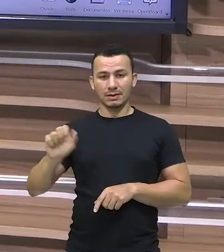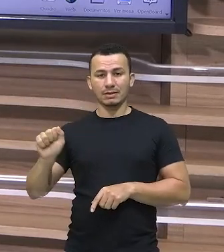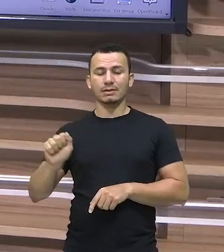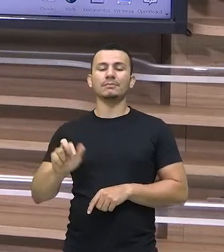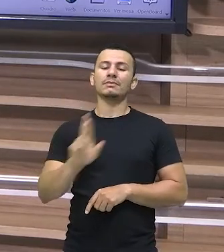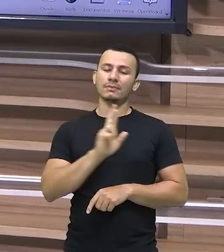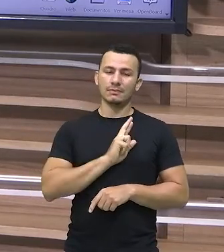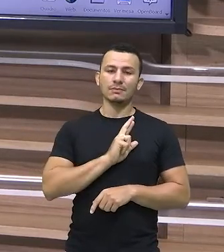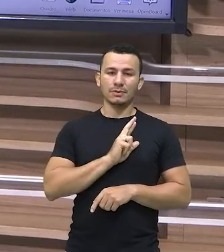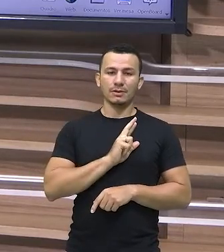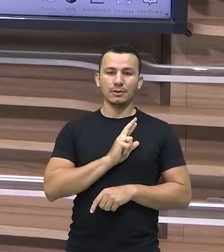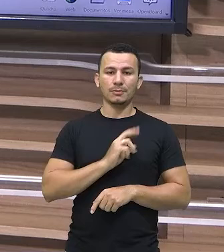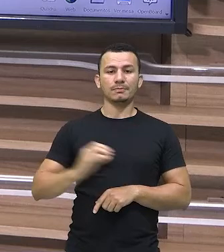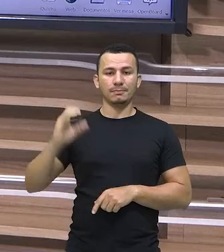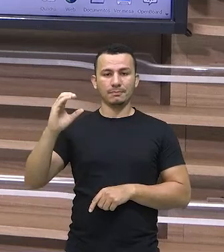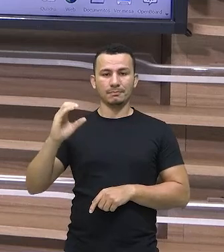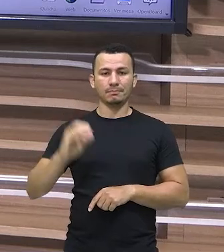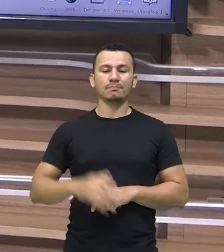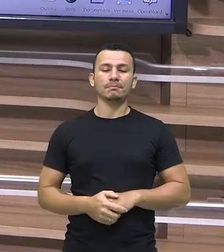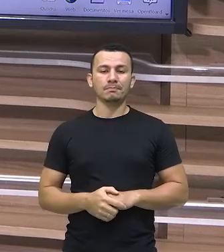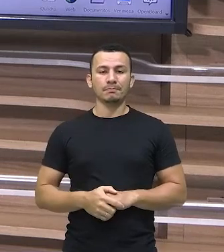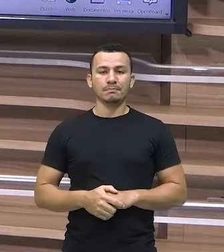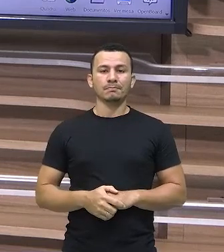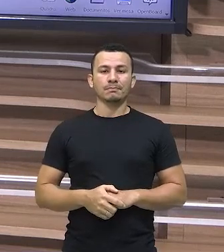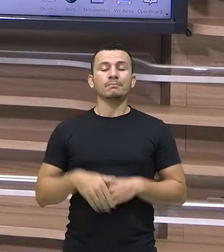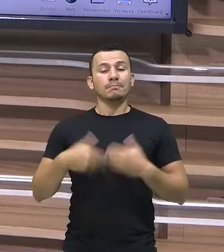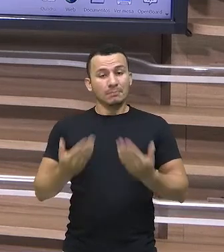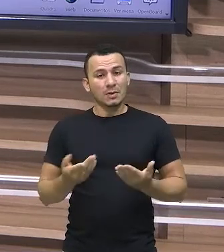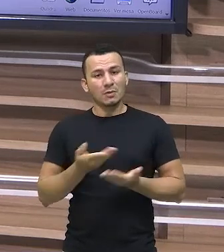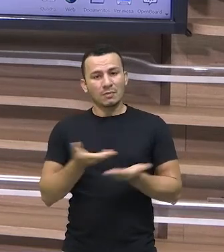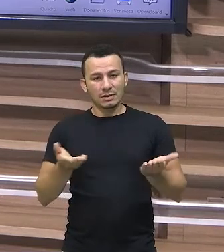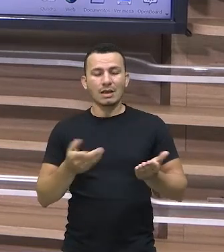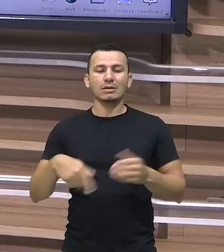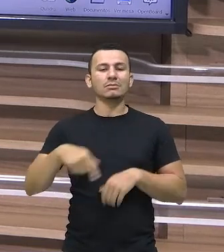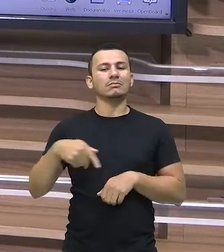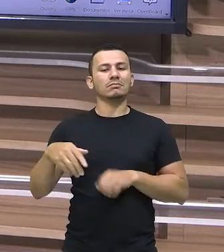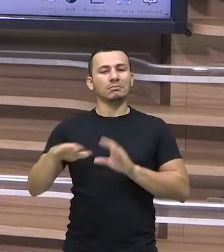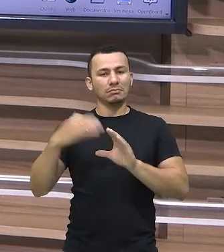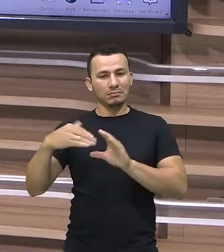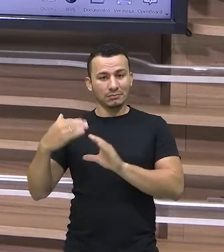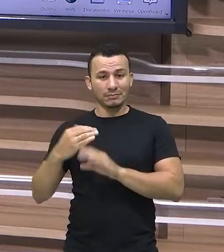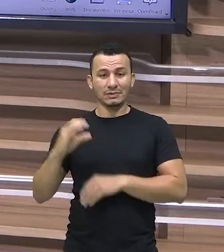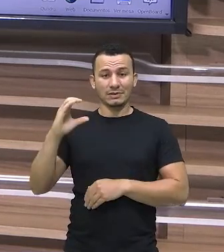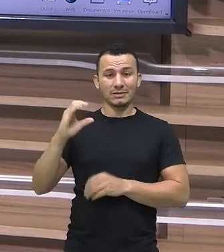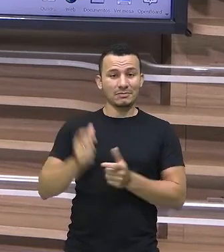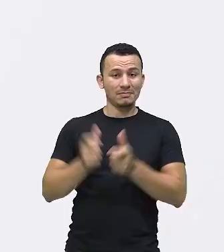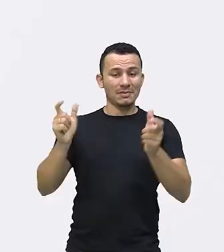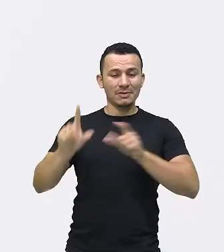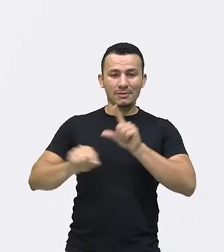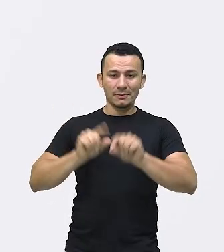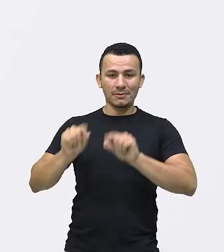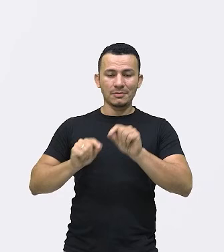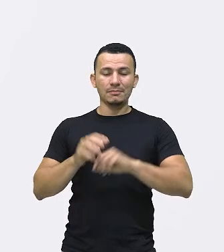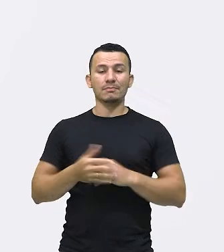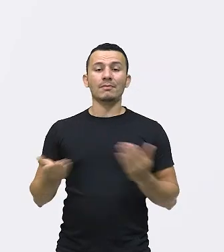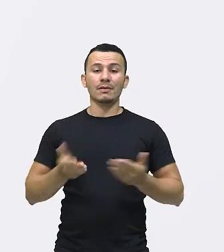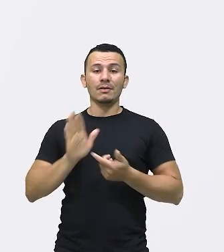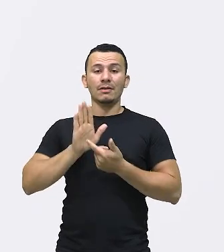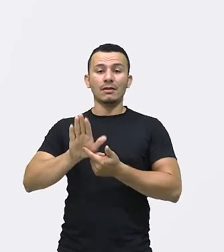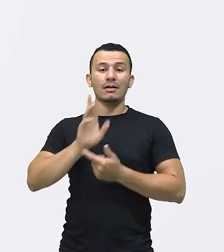a alternativa aí C. Então, nós vimos aí que vocês estão na alternativa C. Trago para vocês agora a